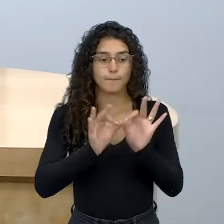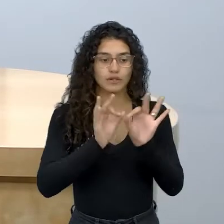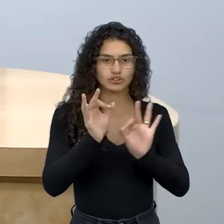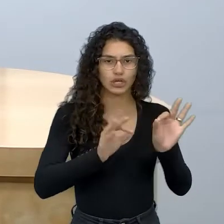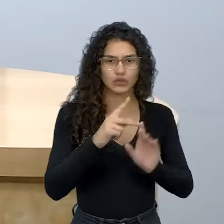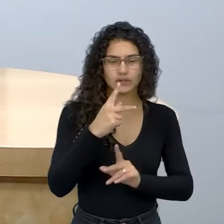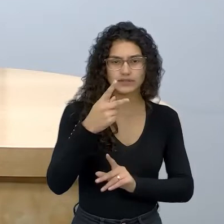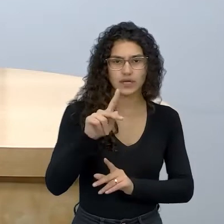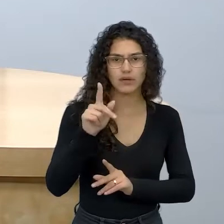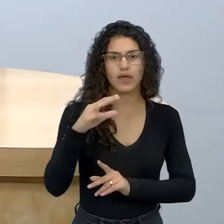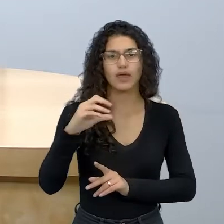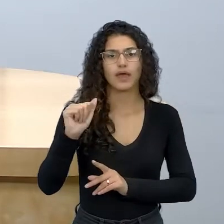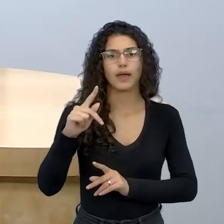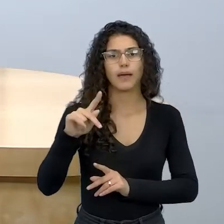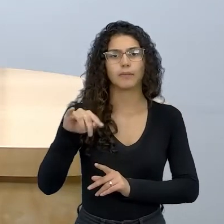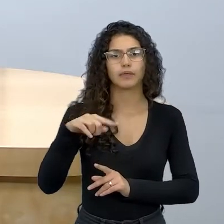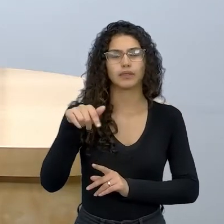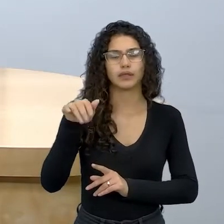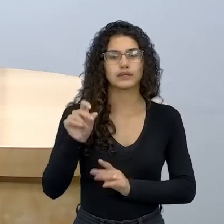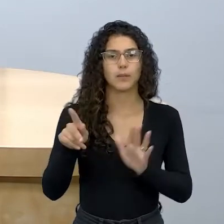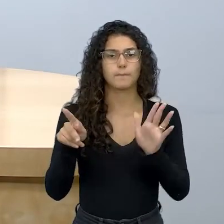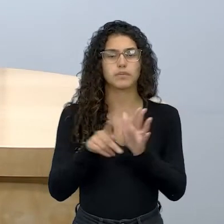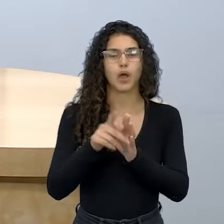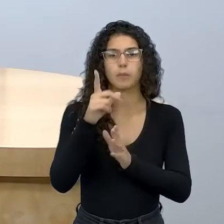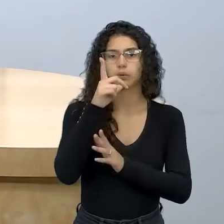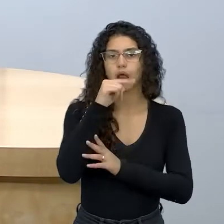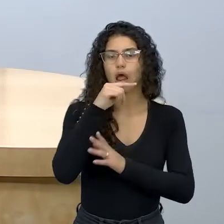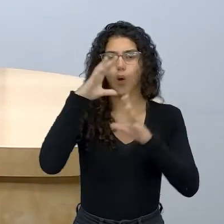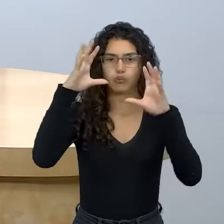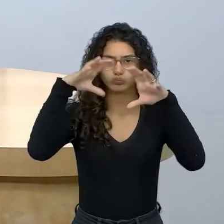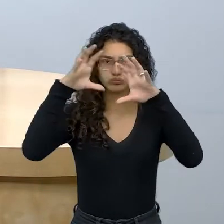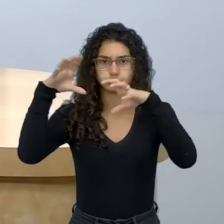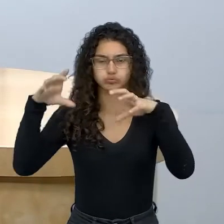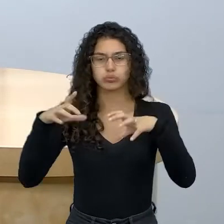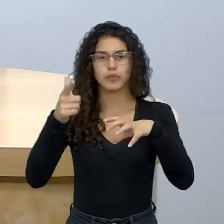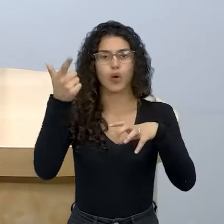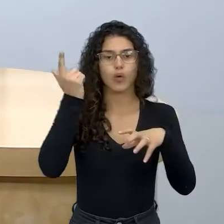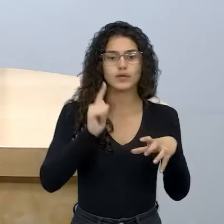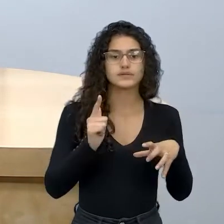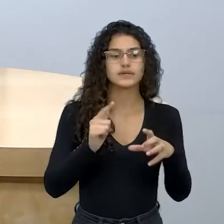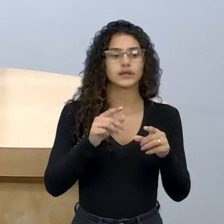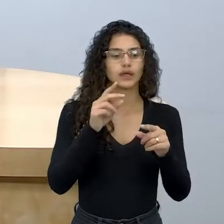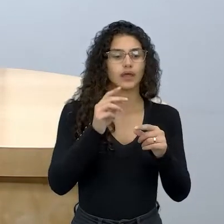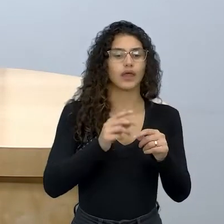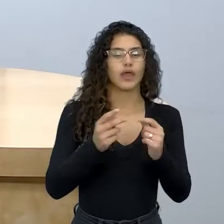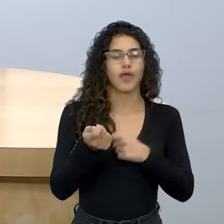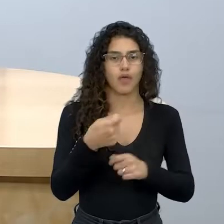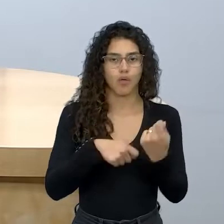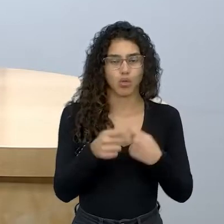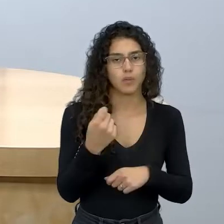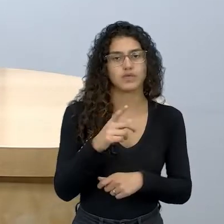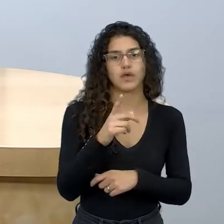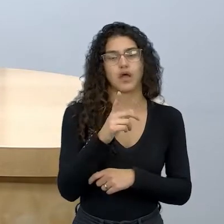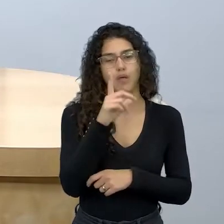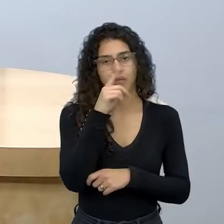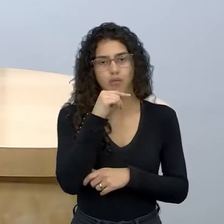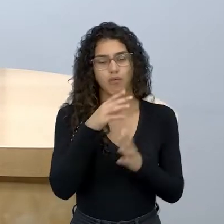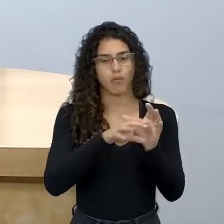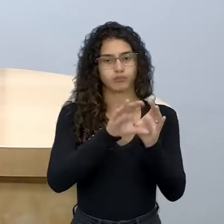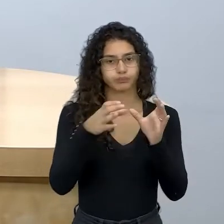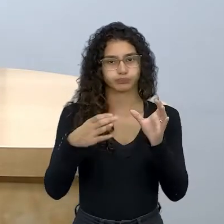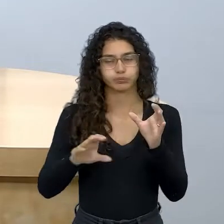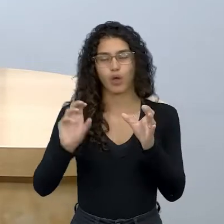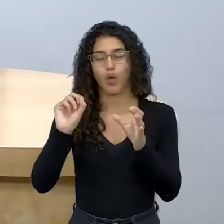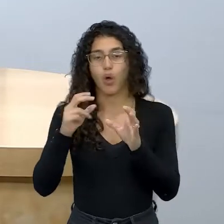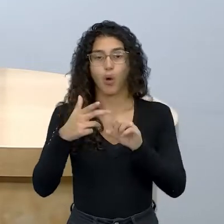projeto é captação da água das chuvas, né, para economizar nas descargas ou para